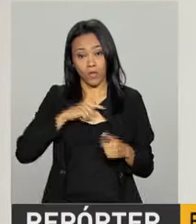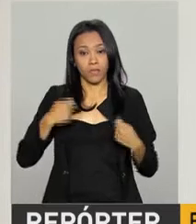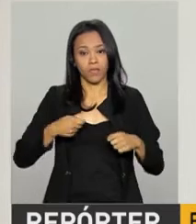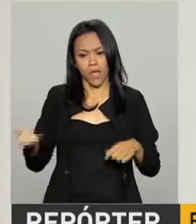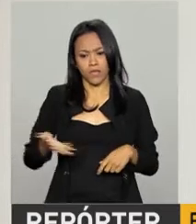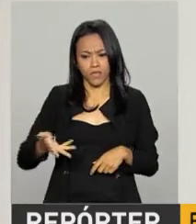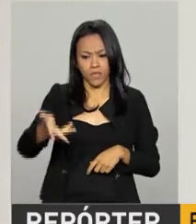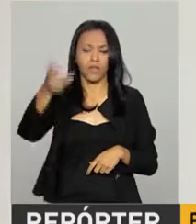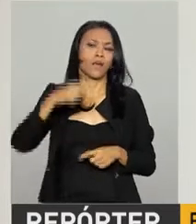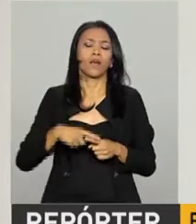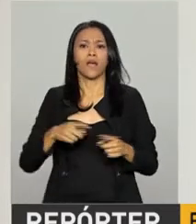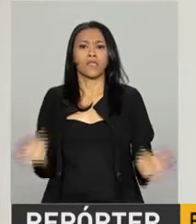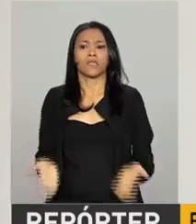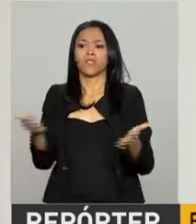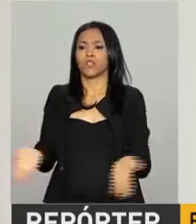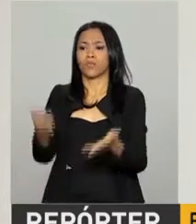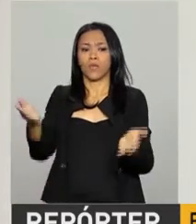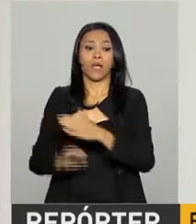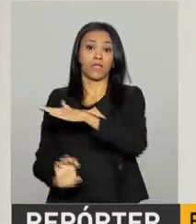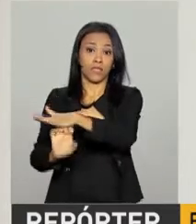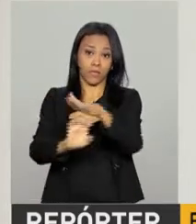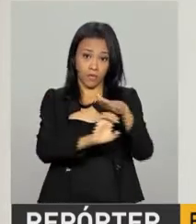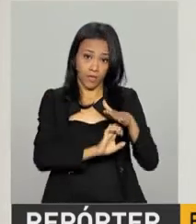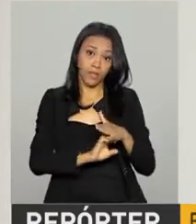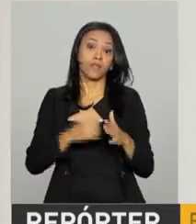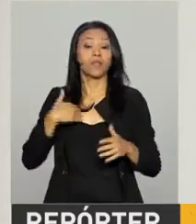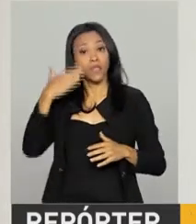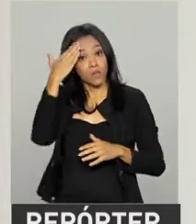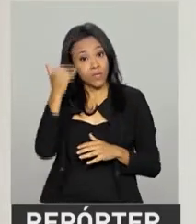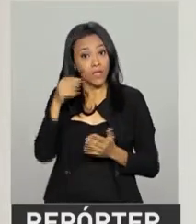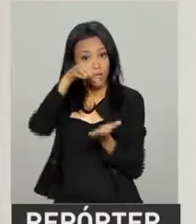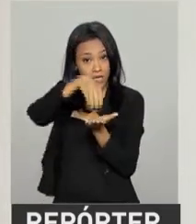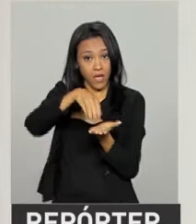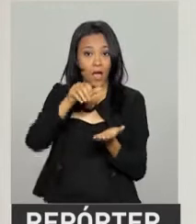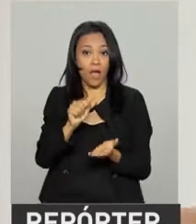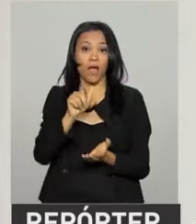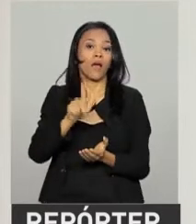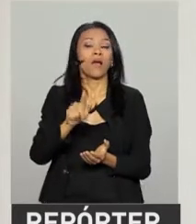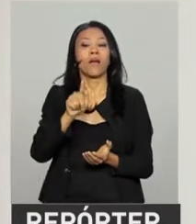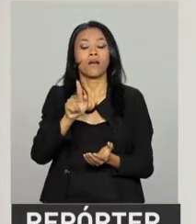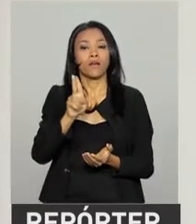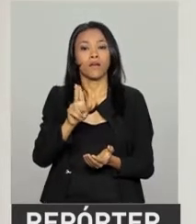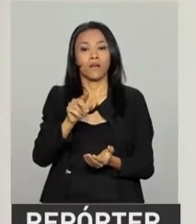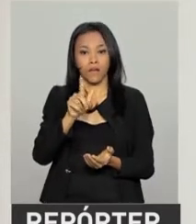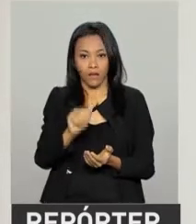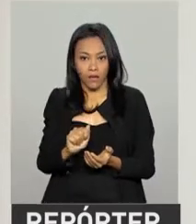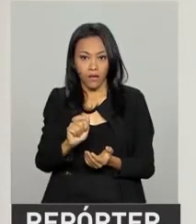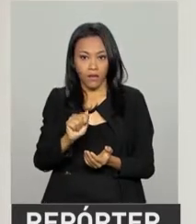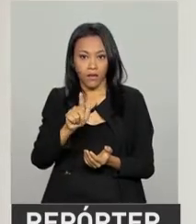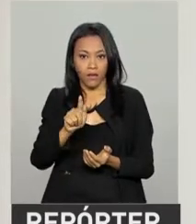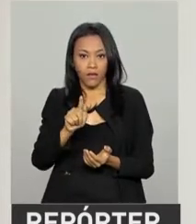estimular o setor privado tenho certeza que a agência dará uma contribuição grande e essa novas alíquotas que hoje